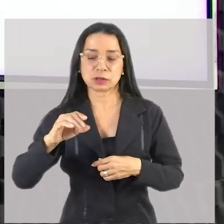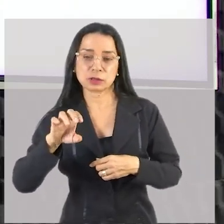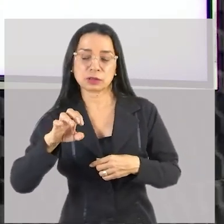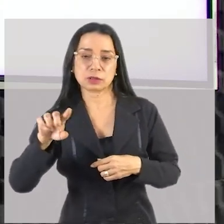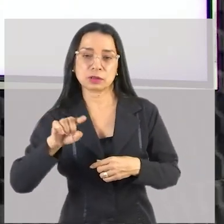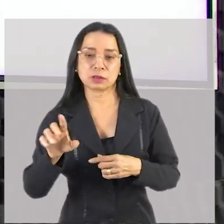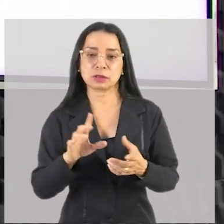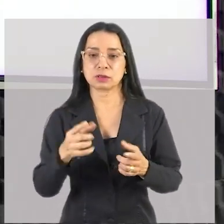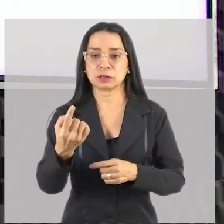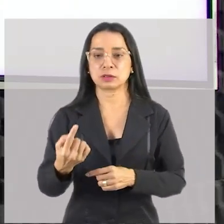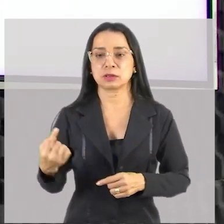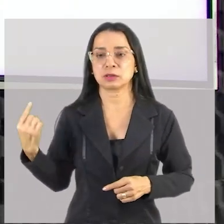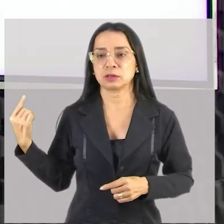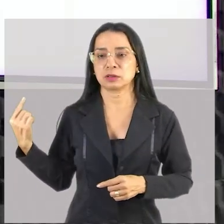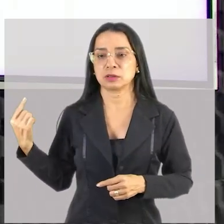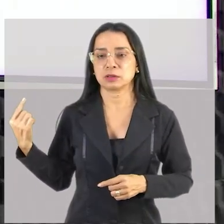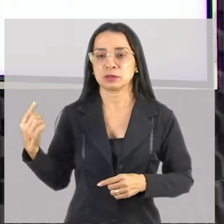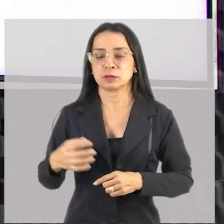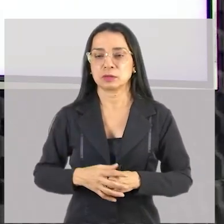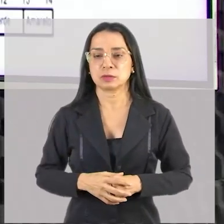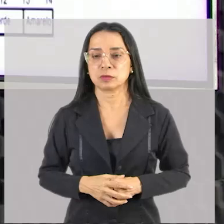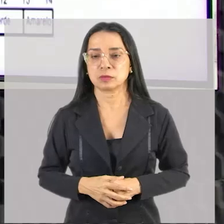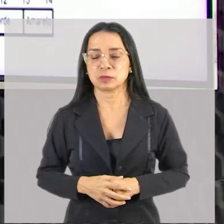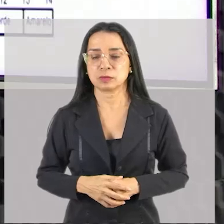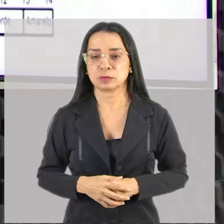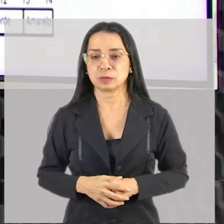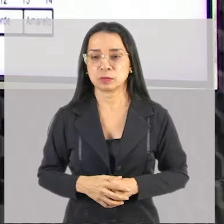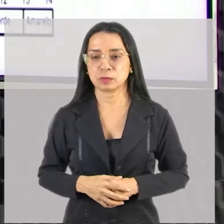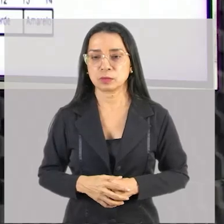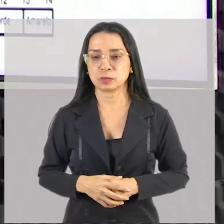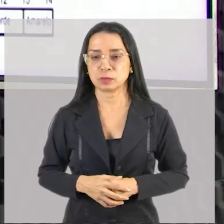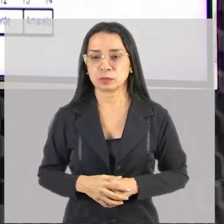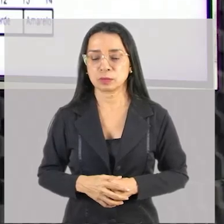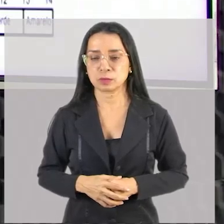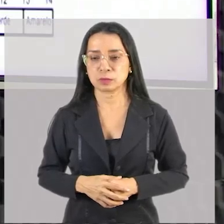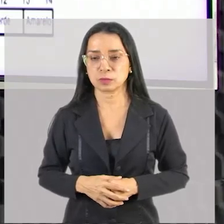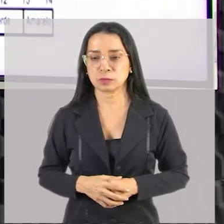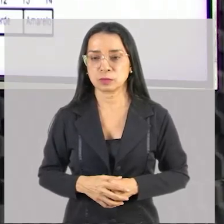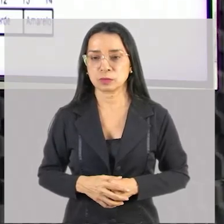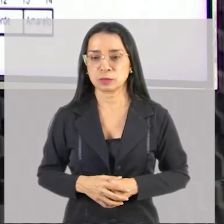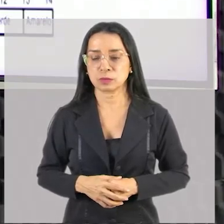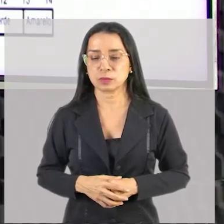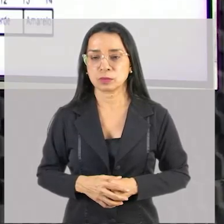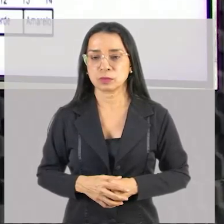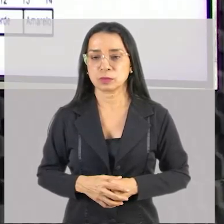eu tenho saliva humana, pH mais próximo do neutro. Então ele vai estar aqui, ó, no roxo.